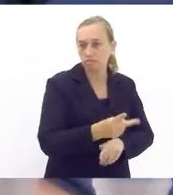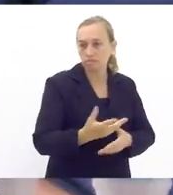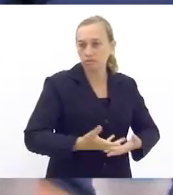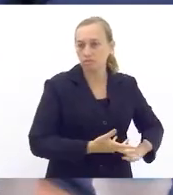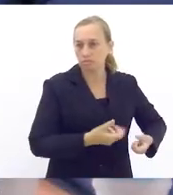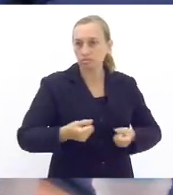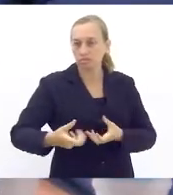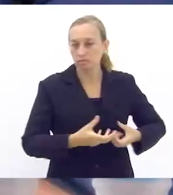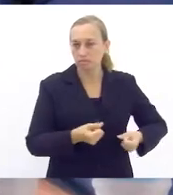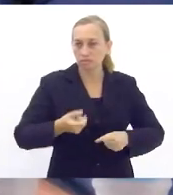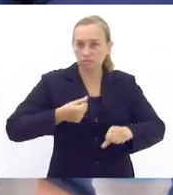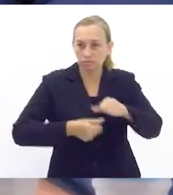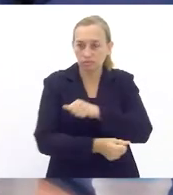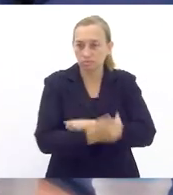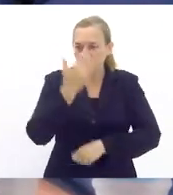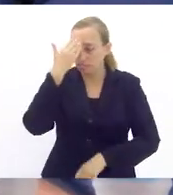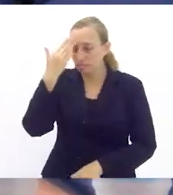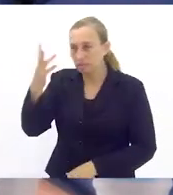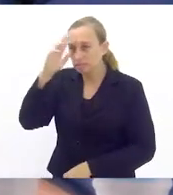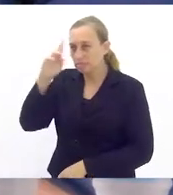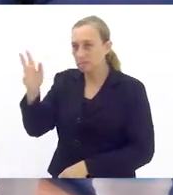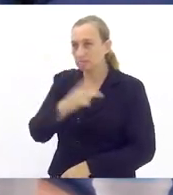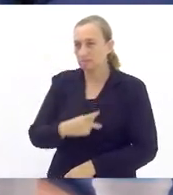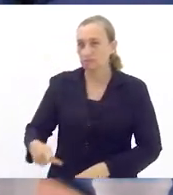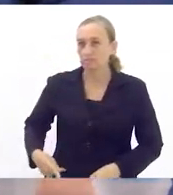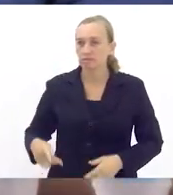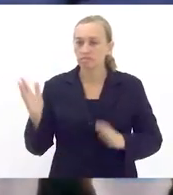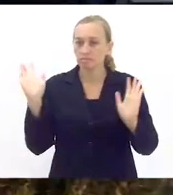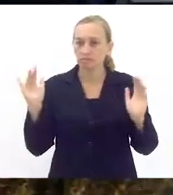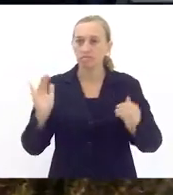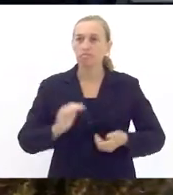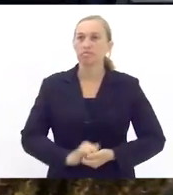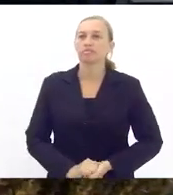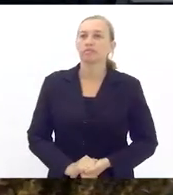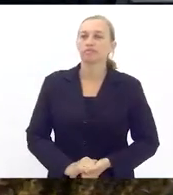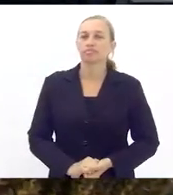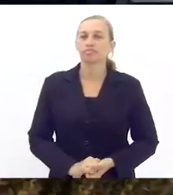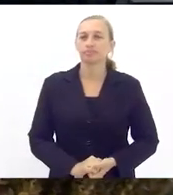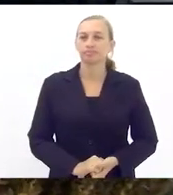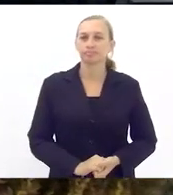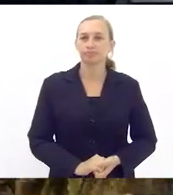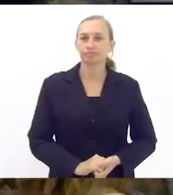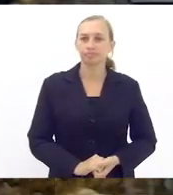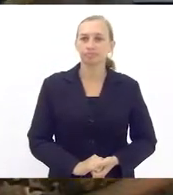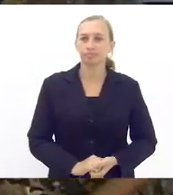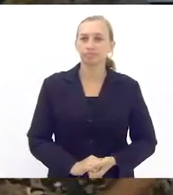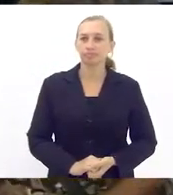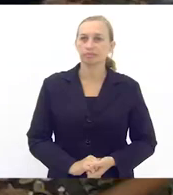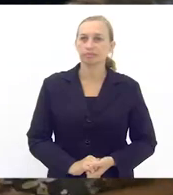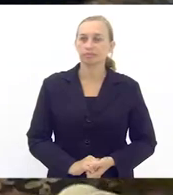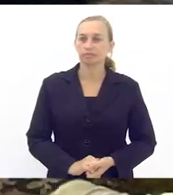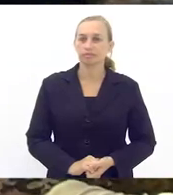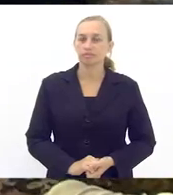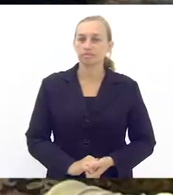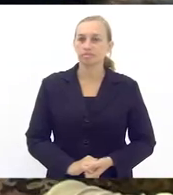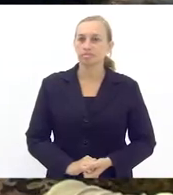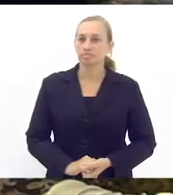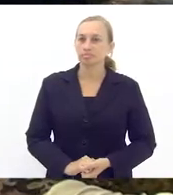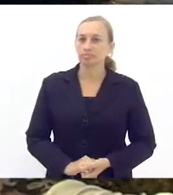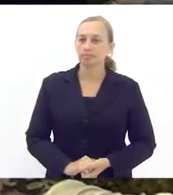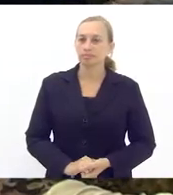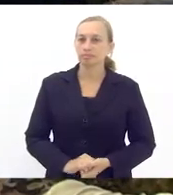os investimentos de vídeos Muitíssimo obrigado Presidente Até logo Tá bom vamos lá